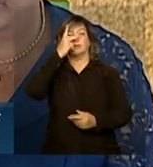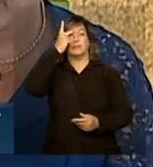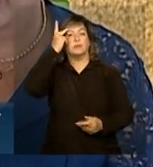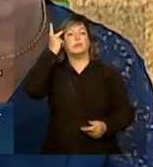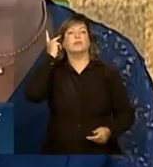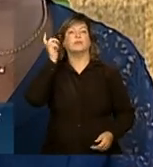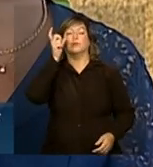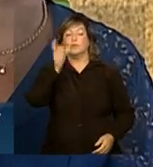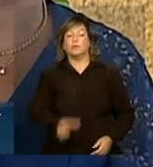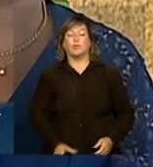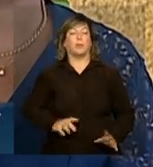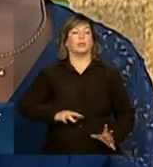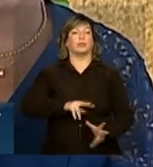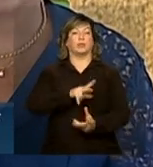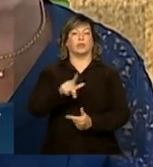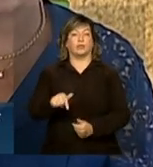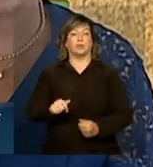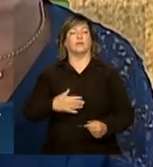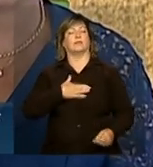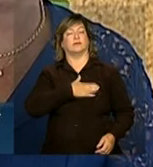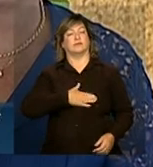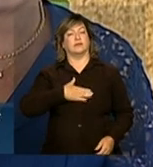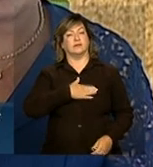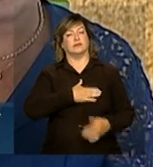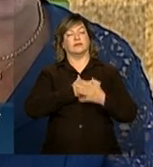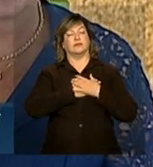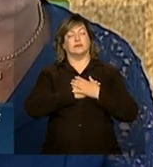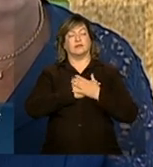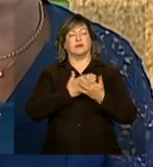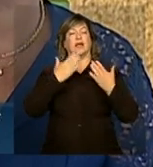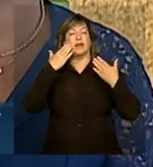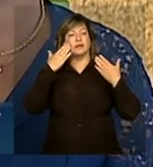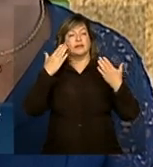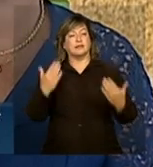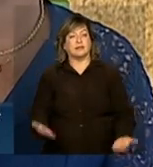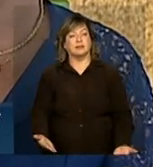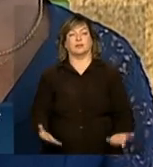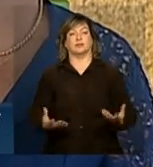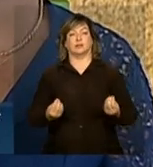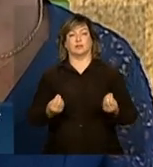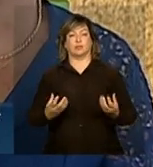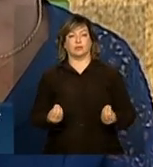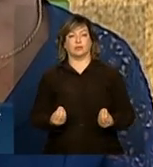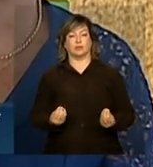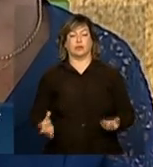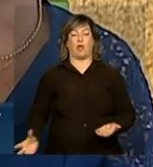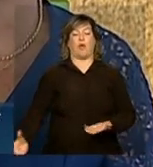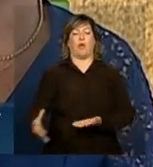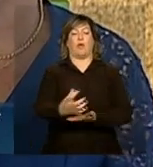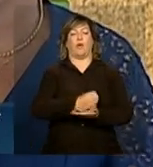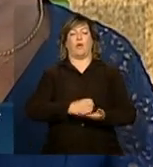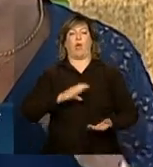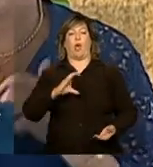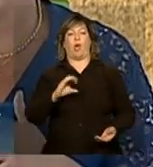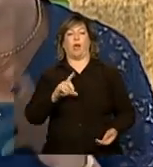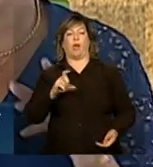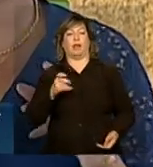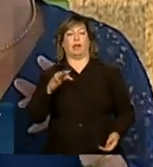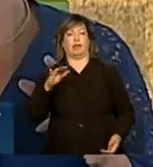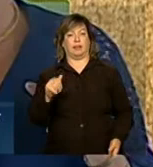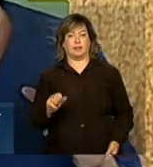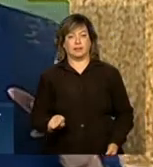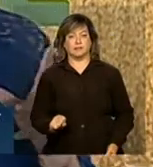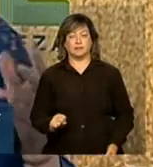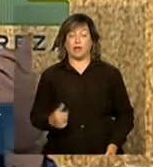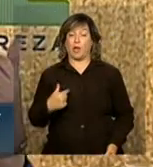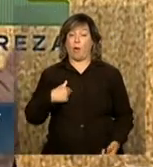comemoramos a generosidade e agradecemos as colheitas. Eu